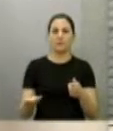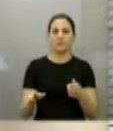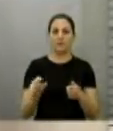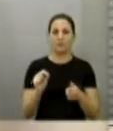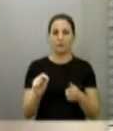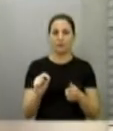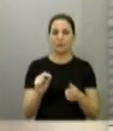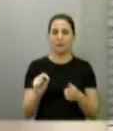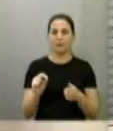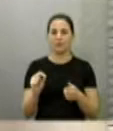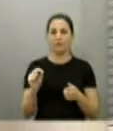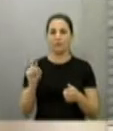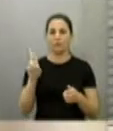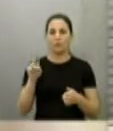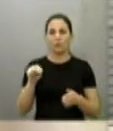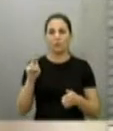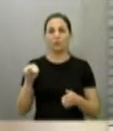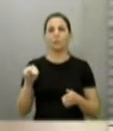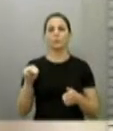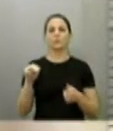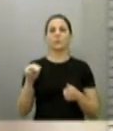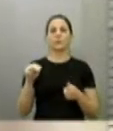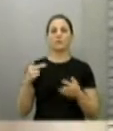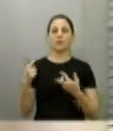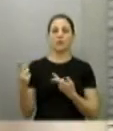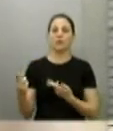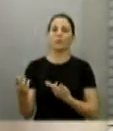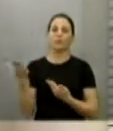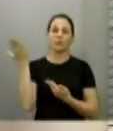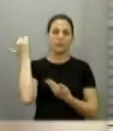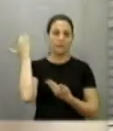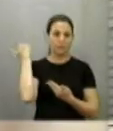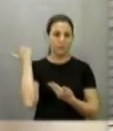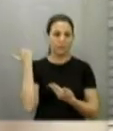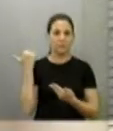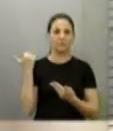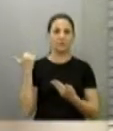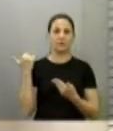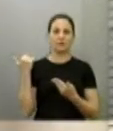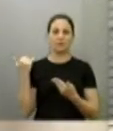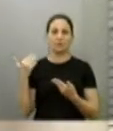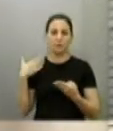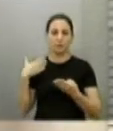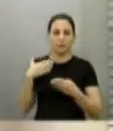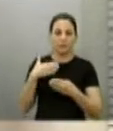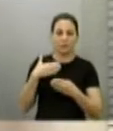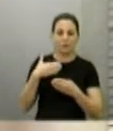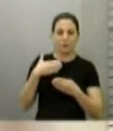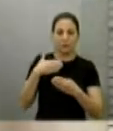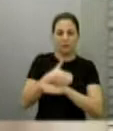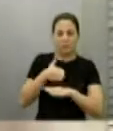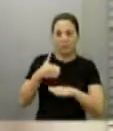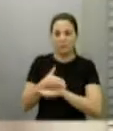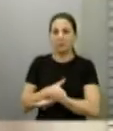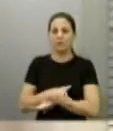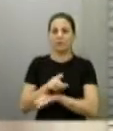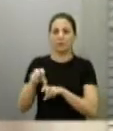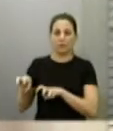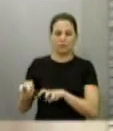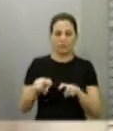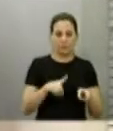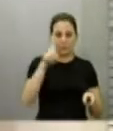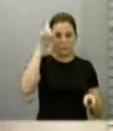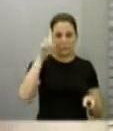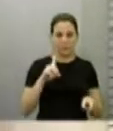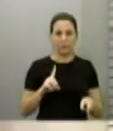e não será jamais a mesma depois da passagem desses vereadores e dessa mesa diretora